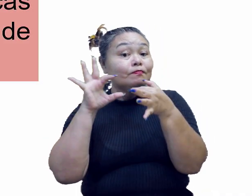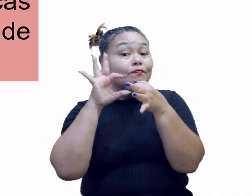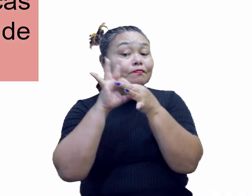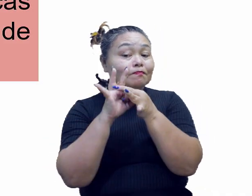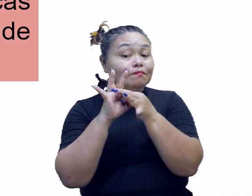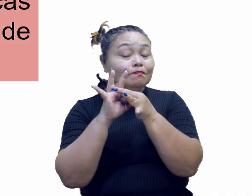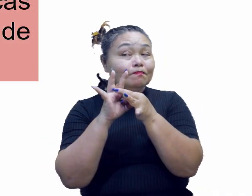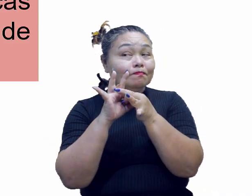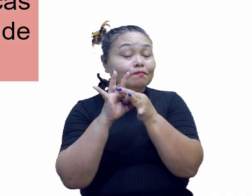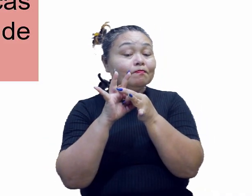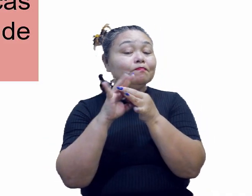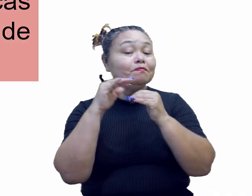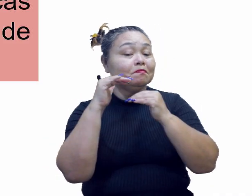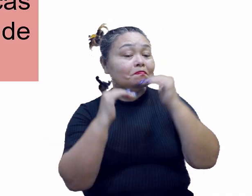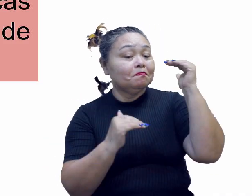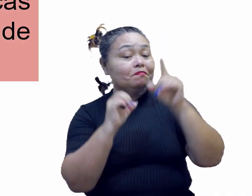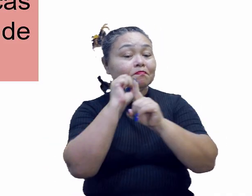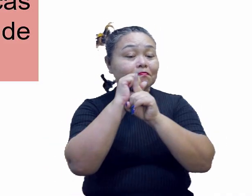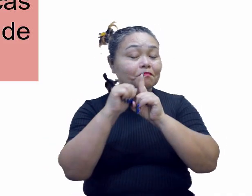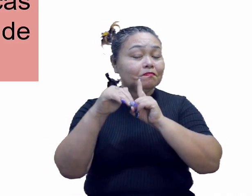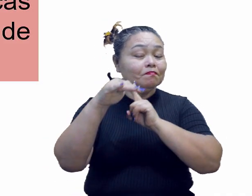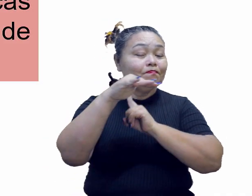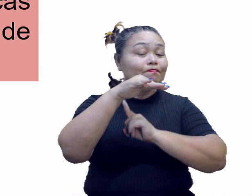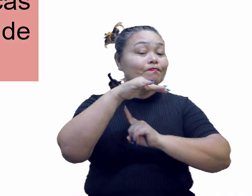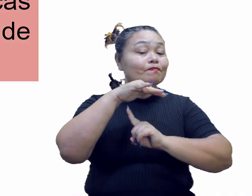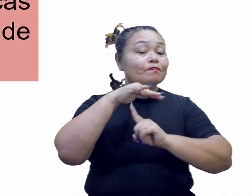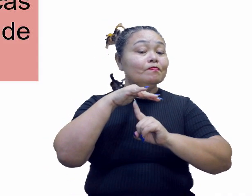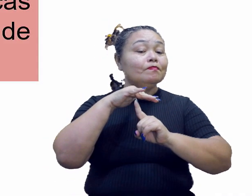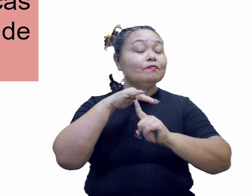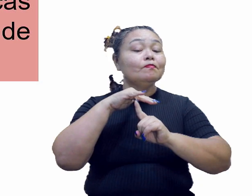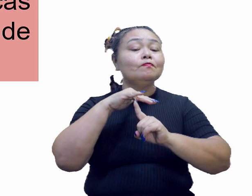dependentes, desigualdades sociais,